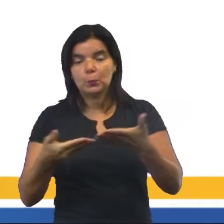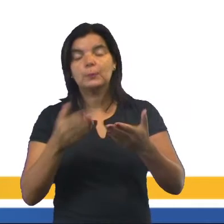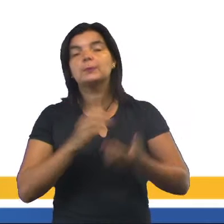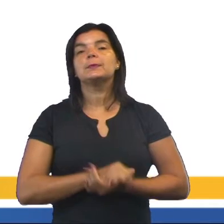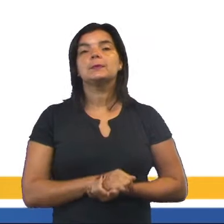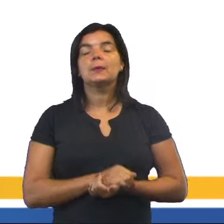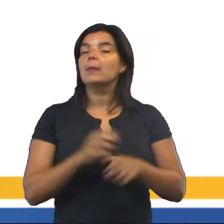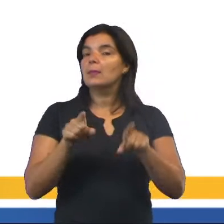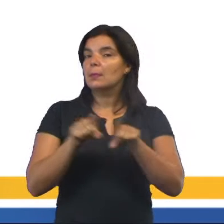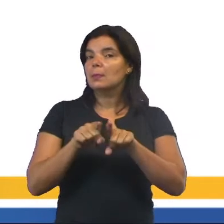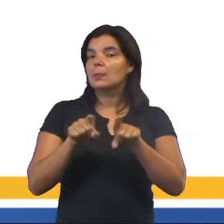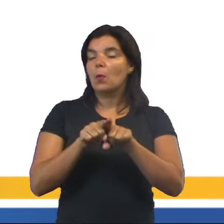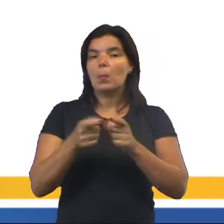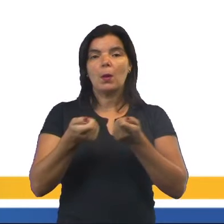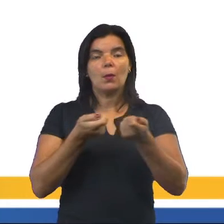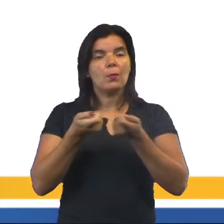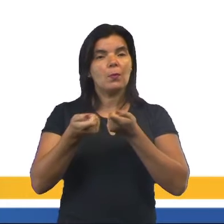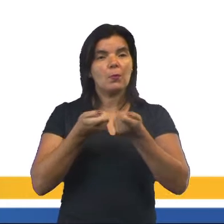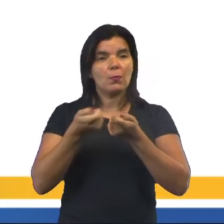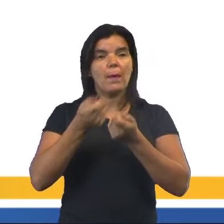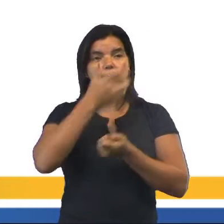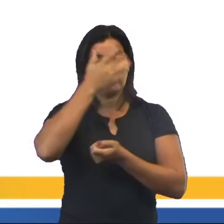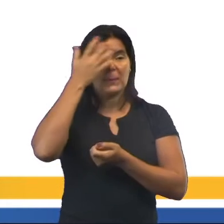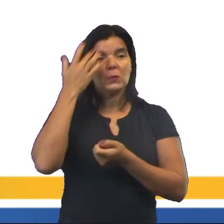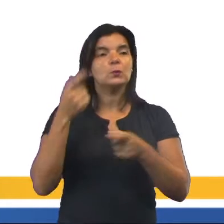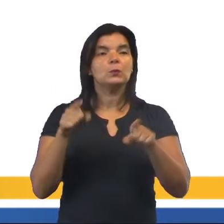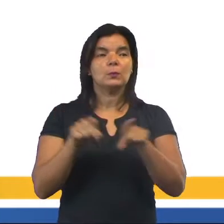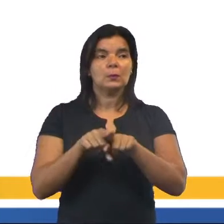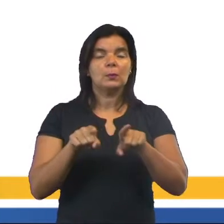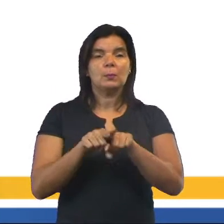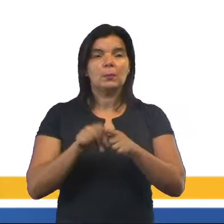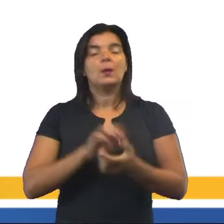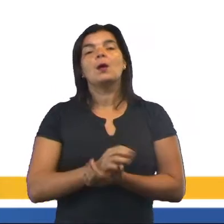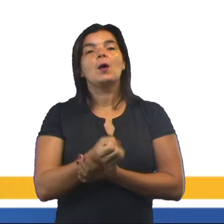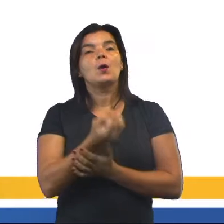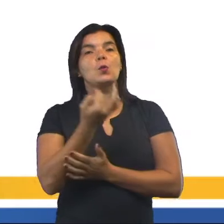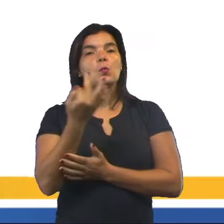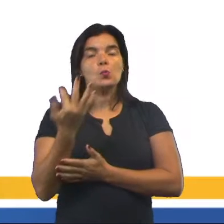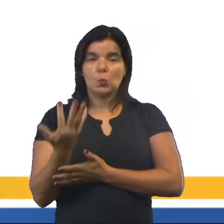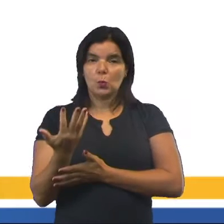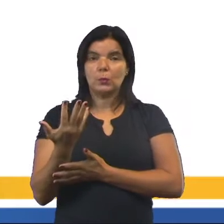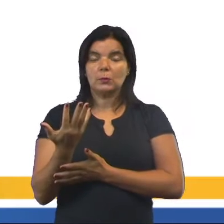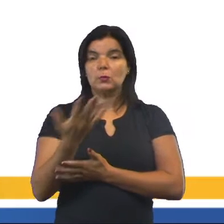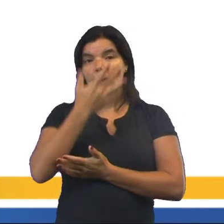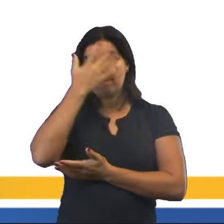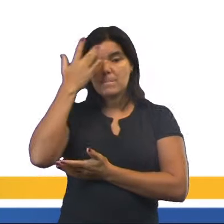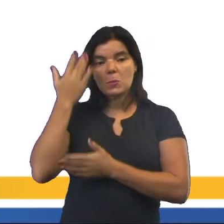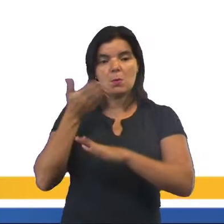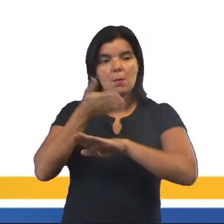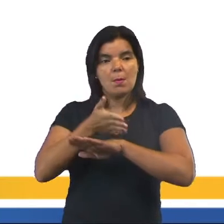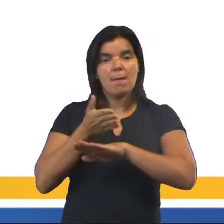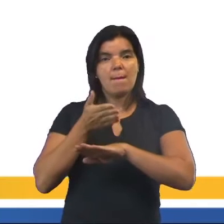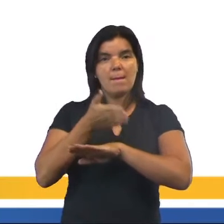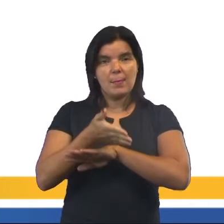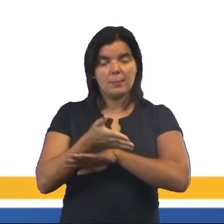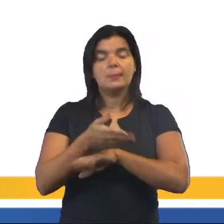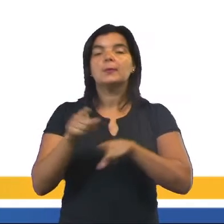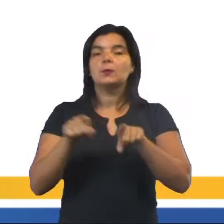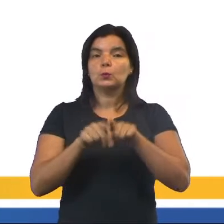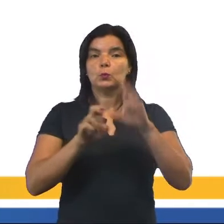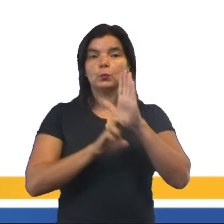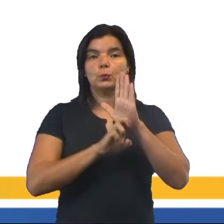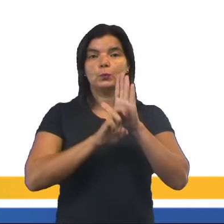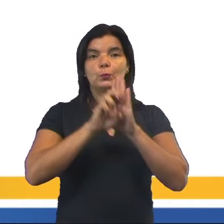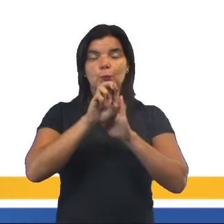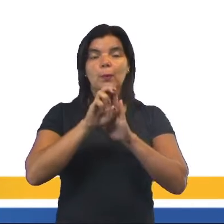hoje, e também controlava, era uma pessoa que controlava a quantidade de indivíduos que entrava no